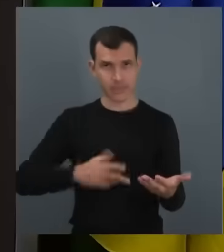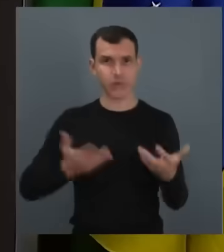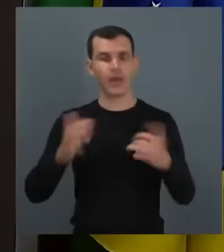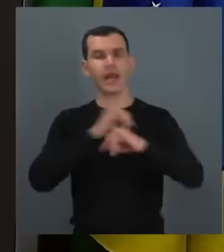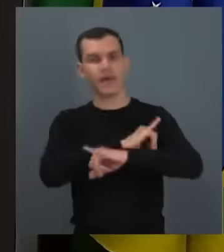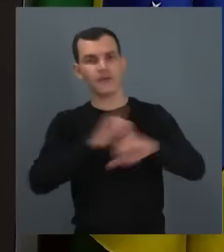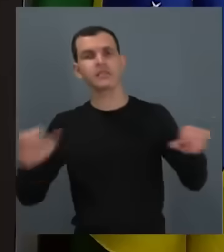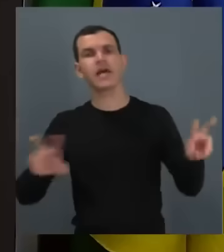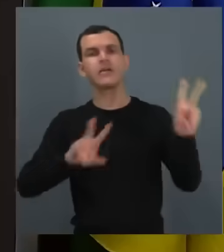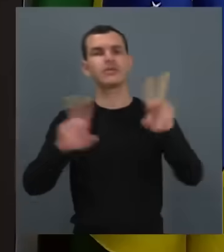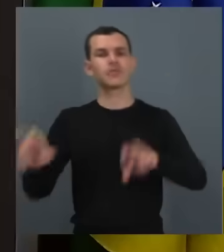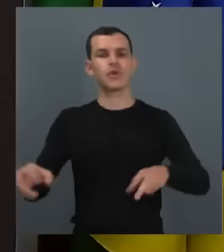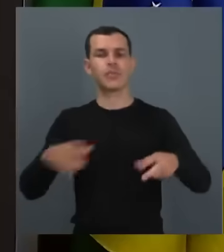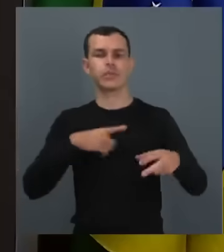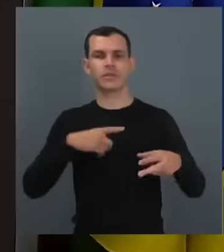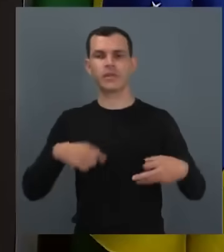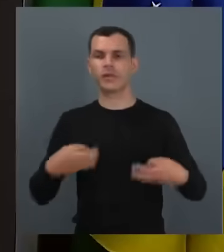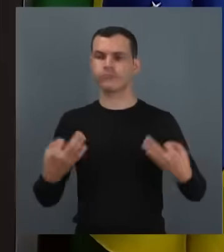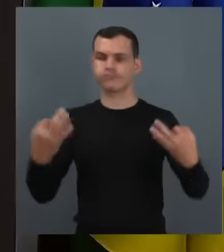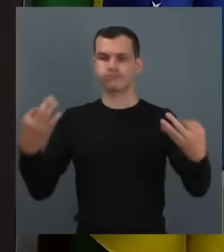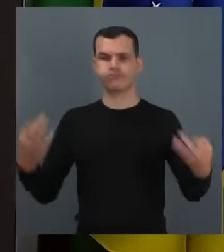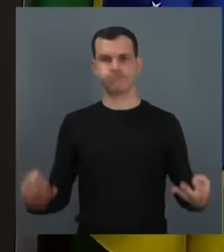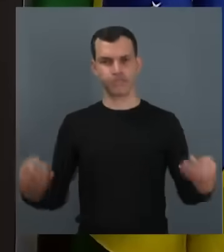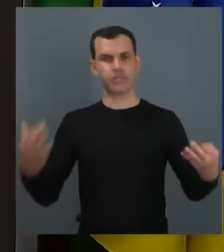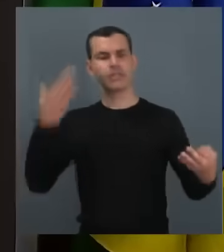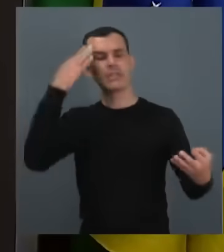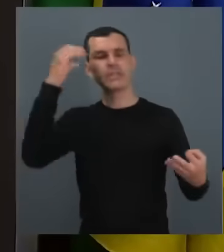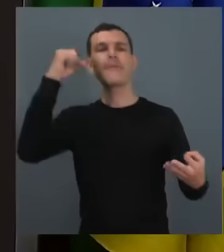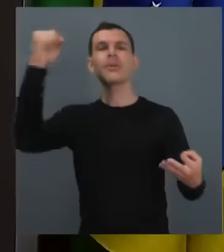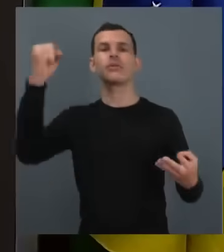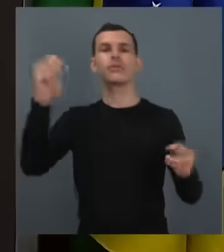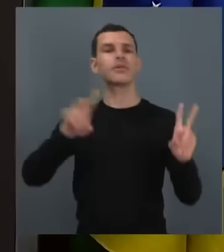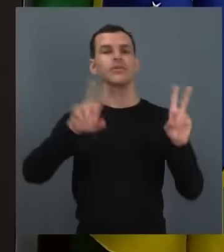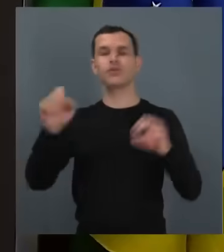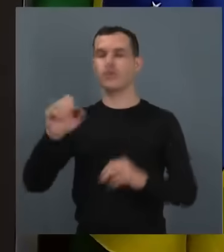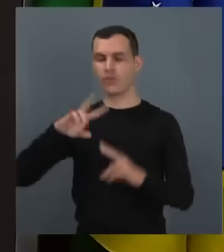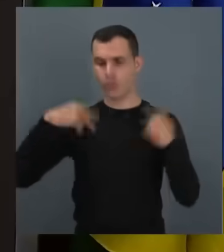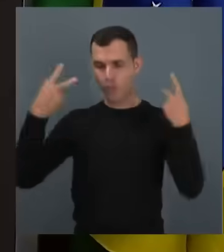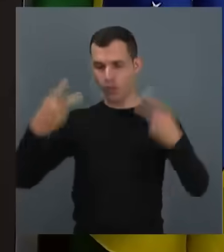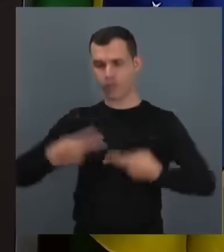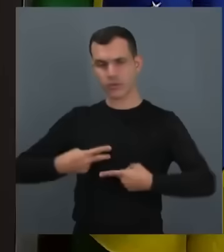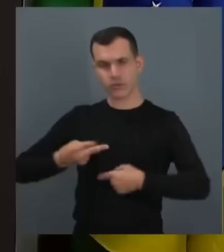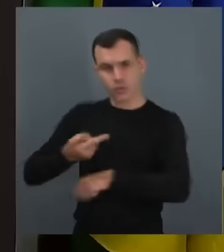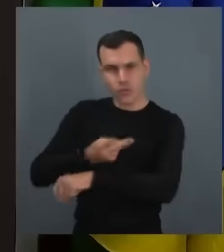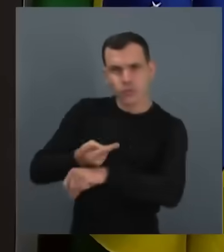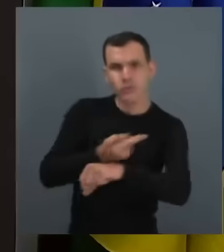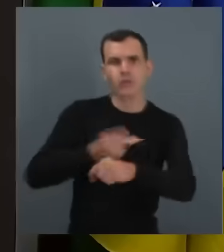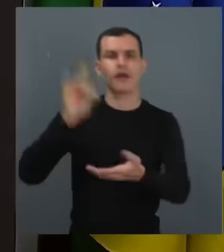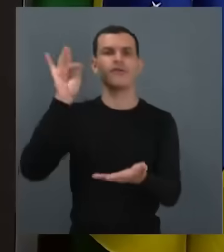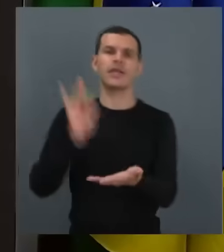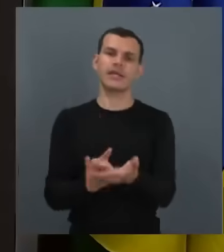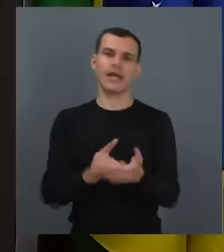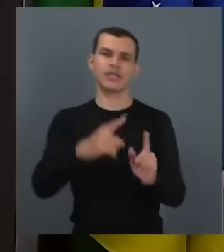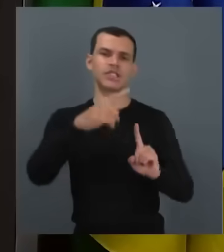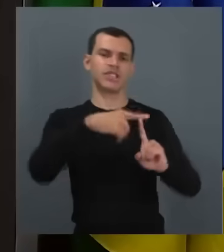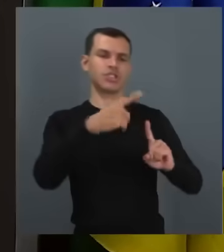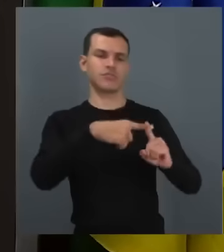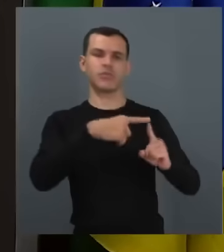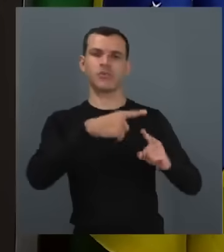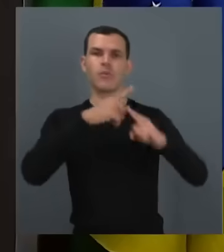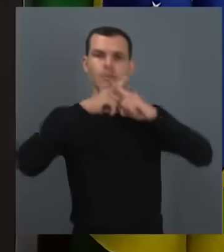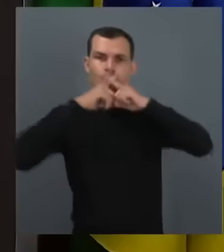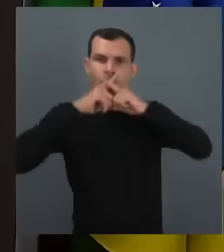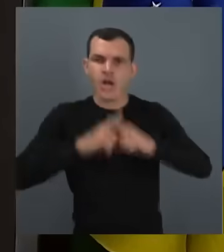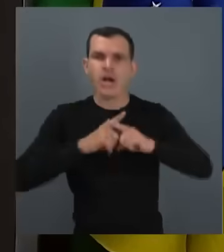sobre a real e necessária busca humana pela verdade, sem nenhum tipo de censura.